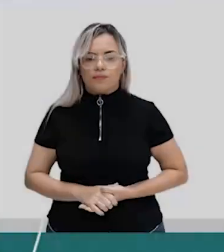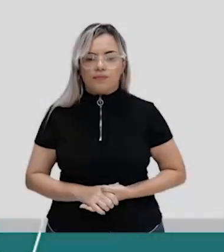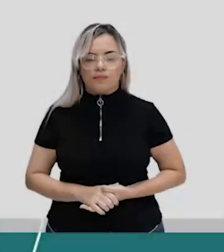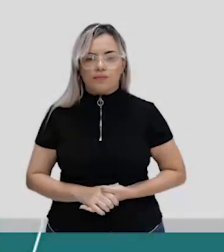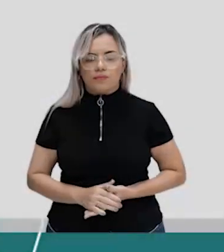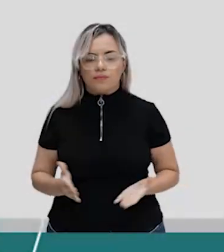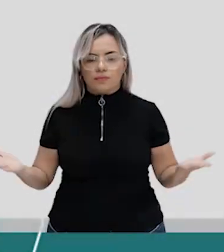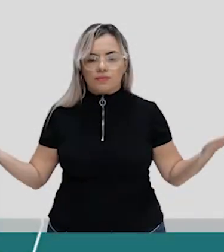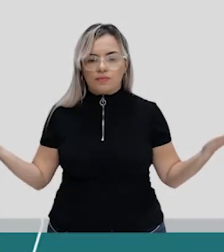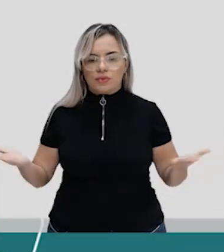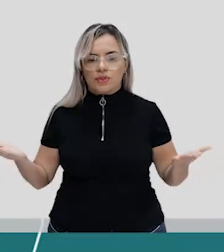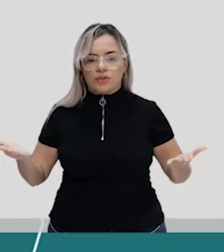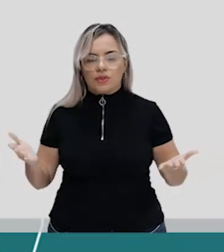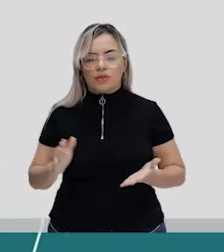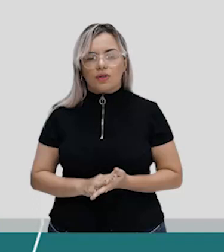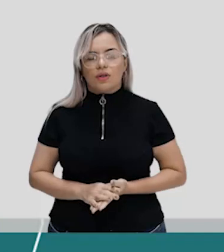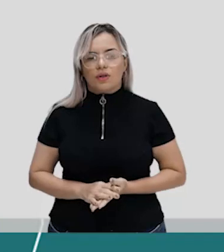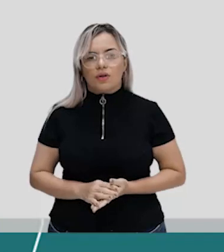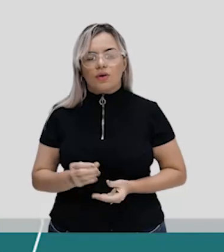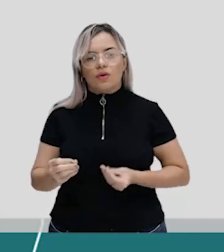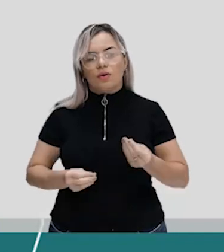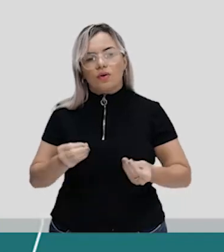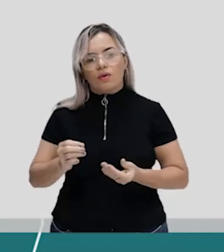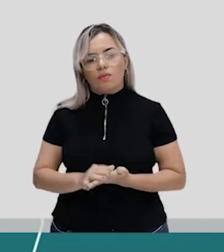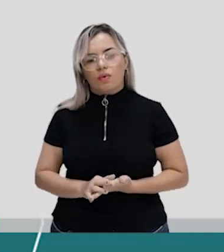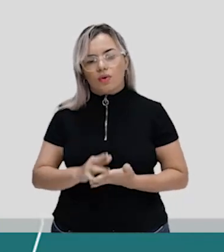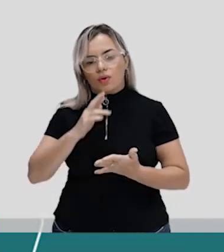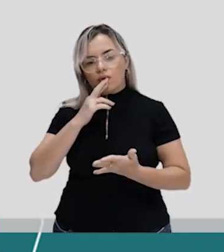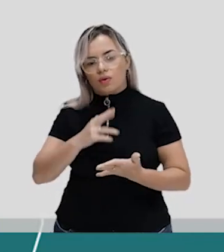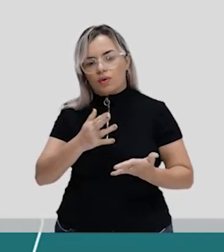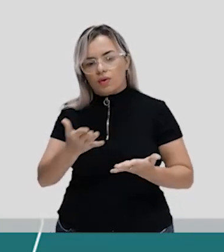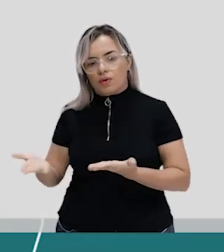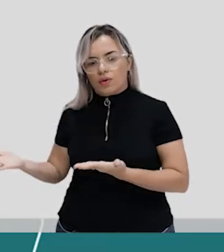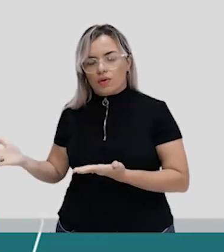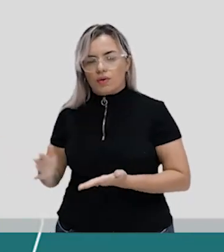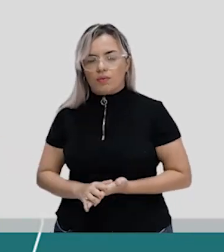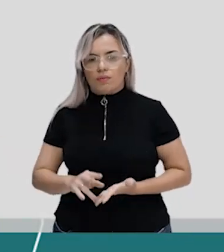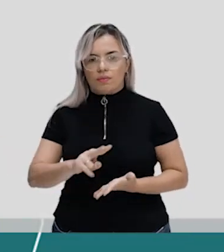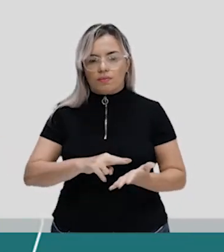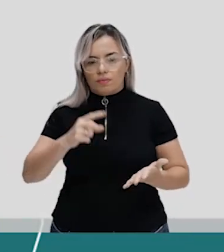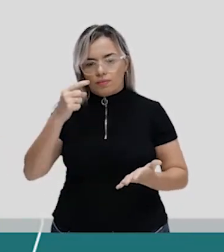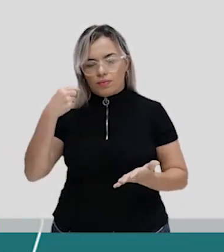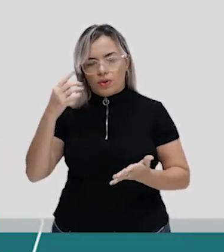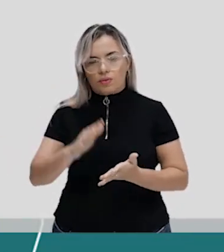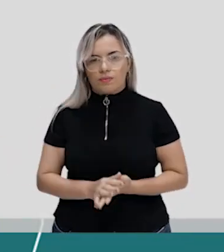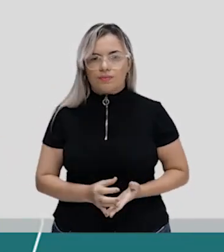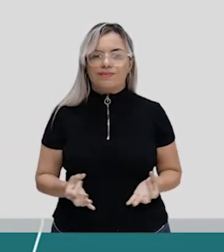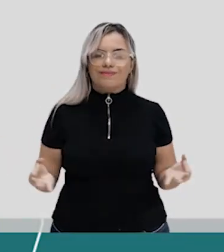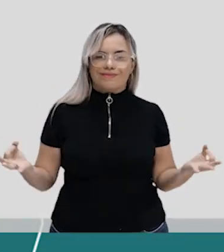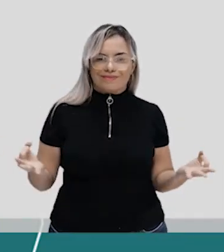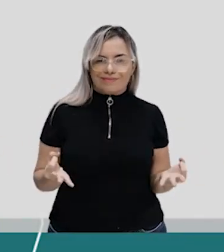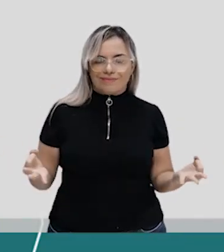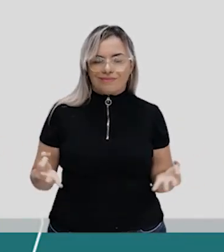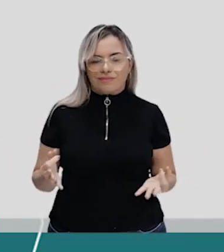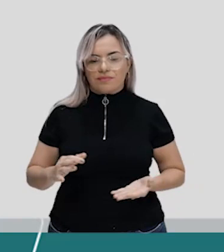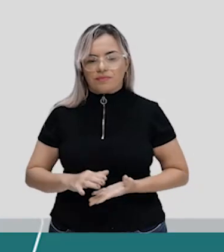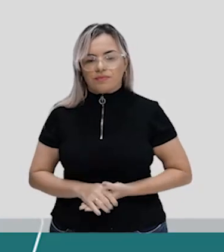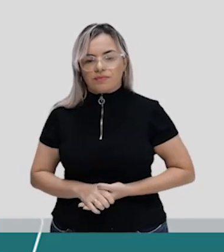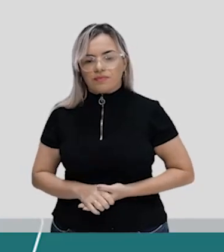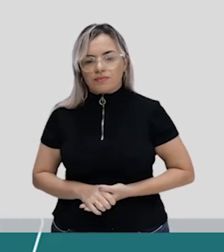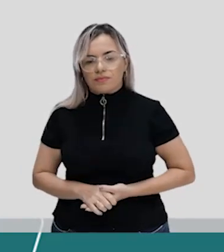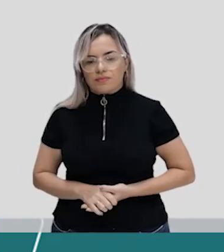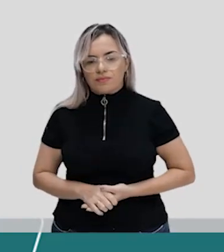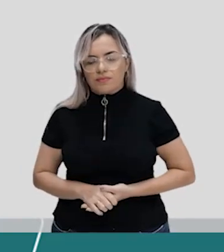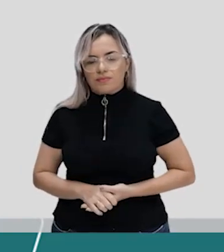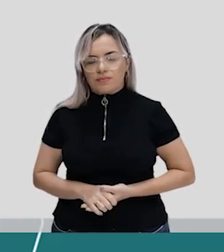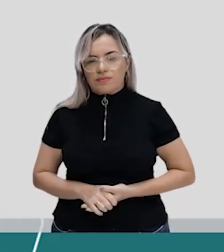Para responder, como é que eu utilizo? Estupendo. Estupendo, que quer dizer ótimo. Muy